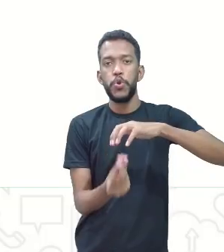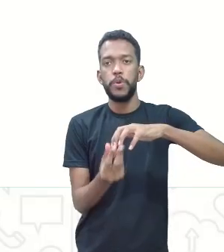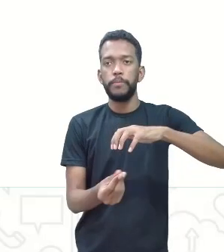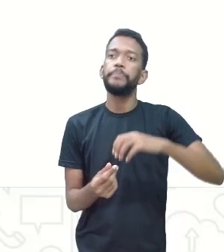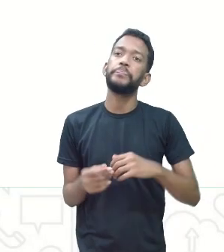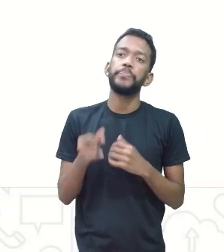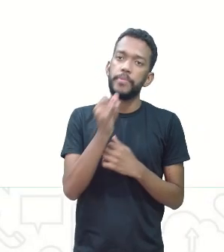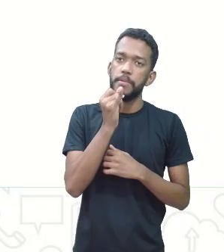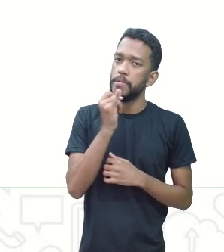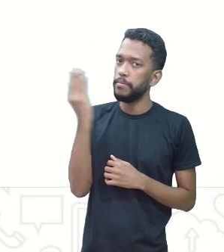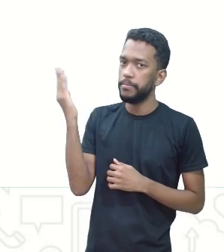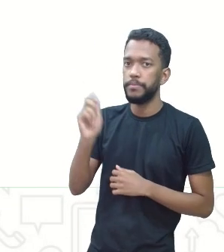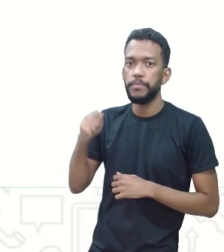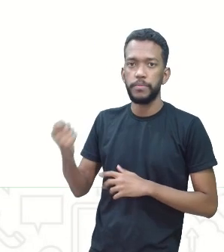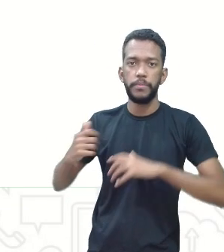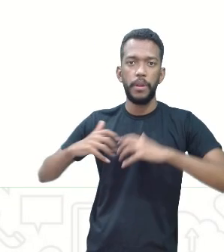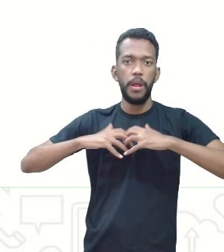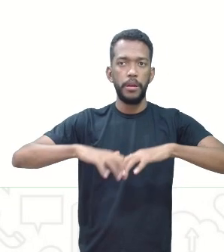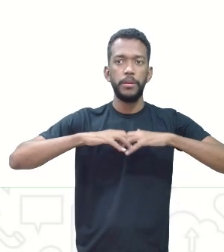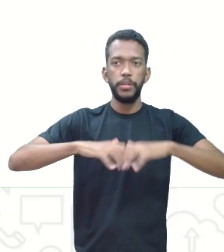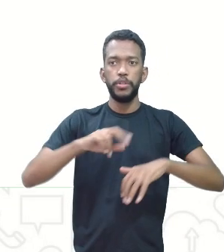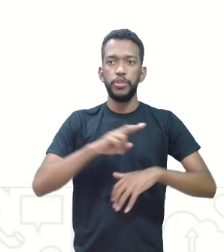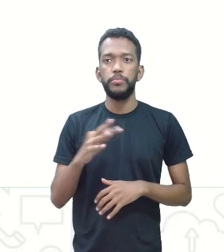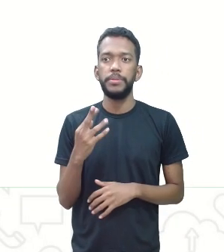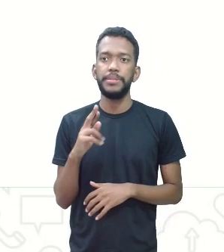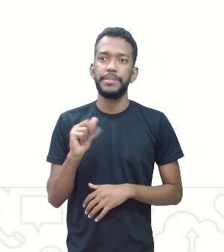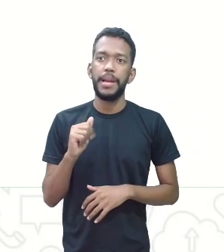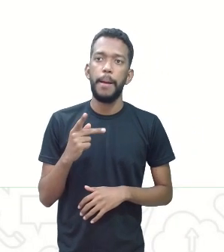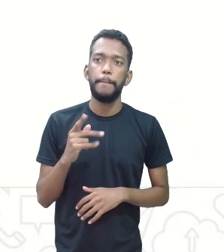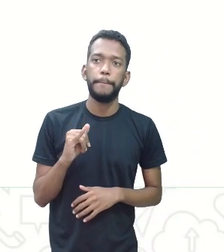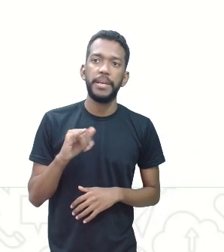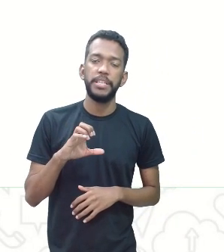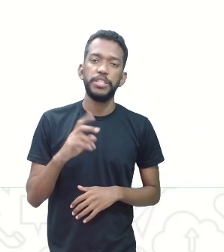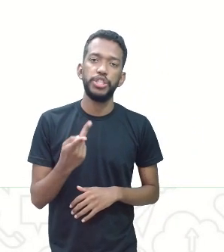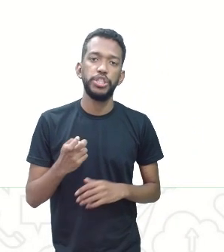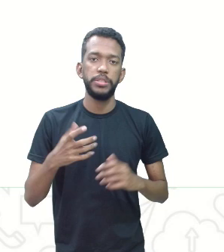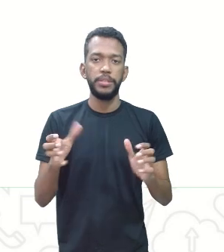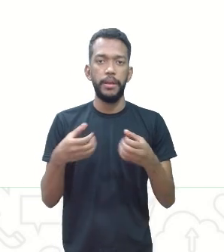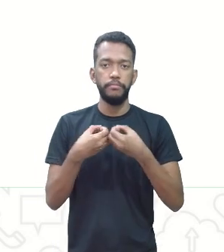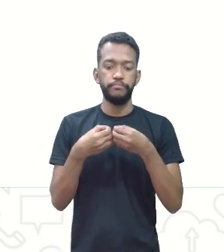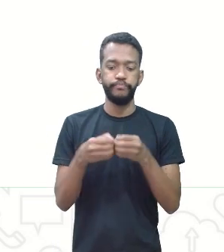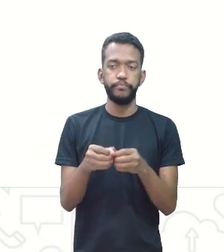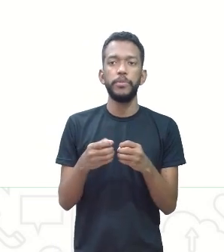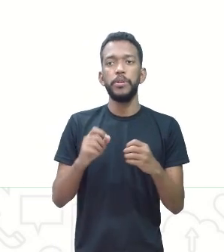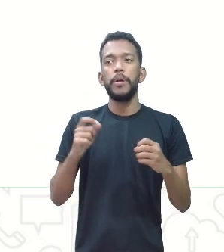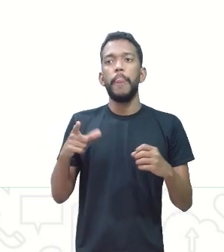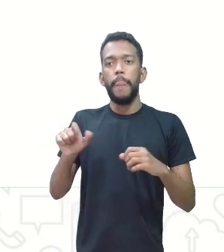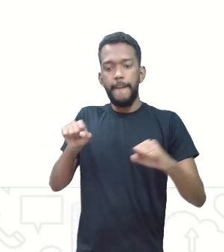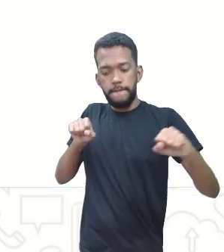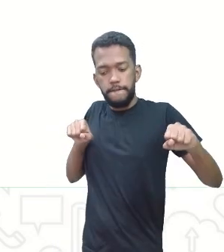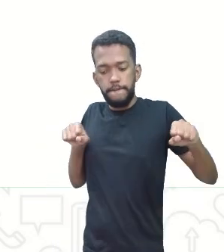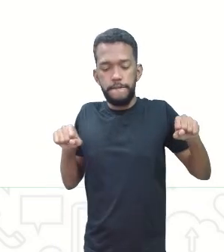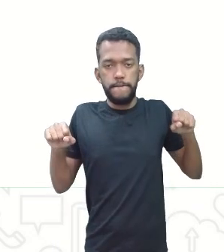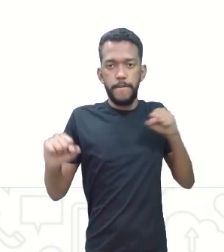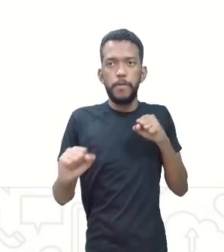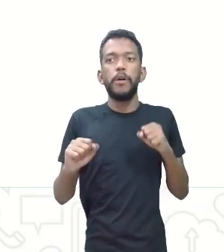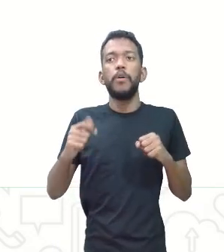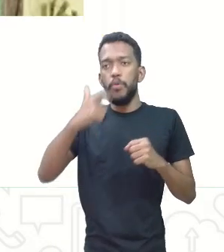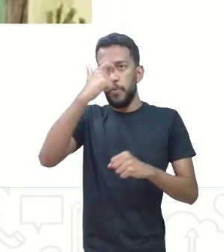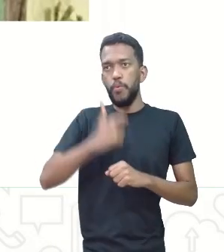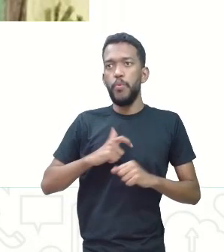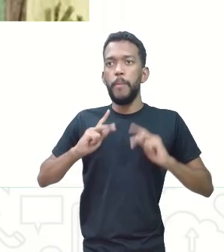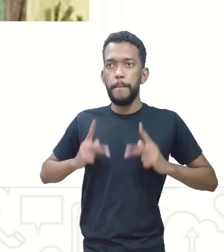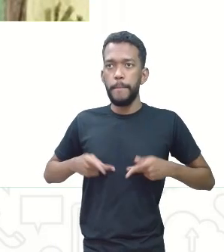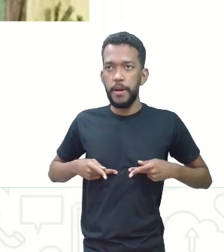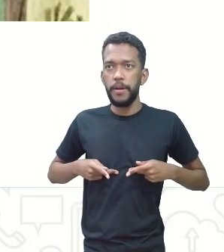né? De trapiche, né? Que é um engenho movido a tração humana ou tração animal.